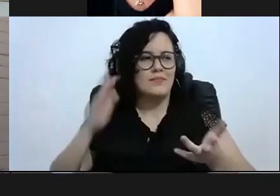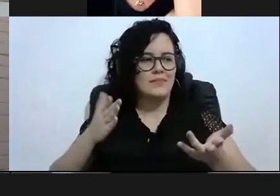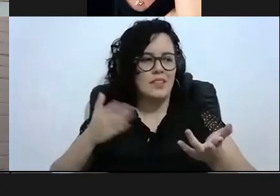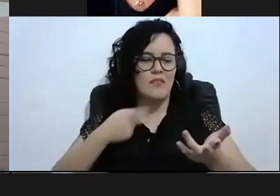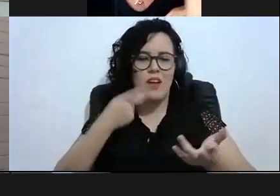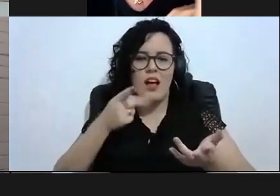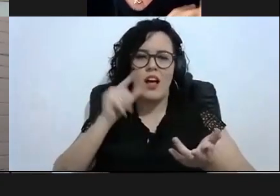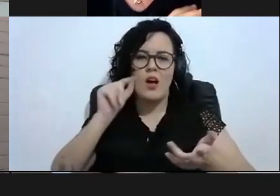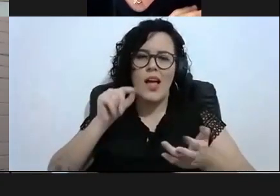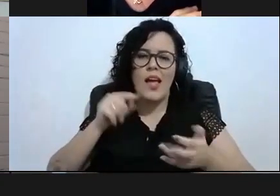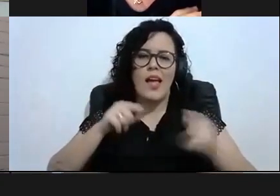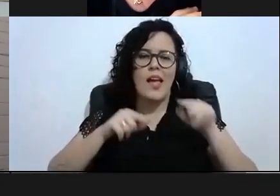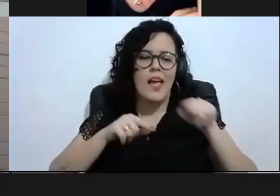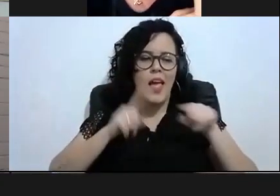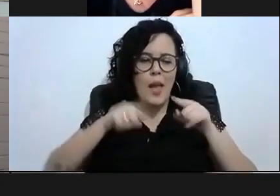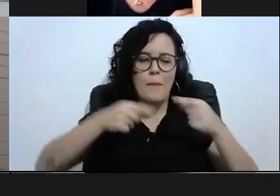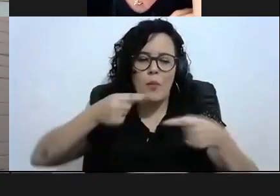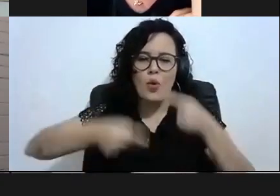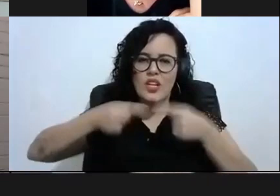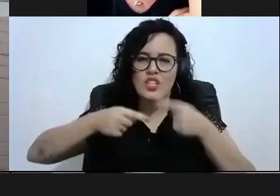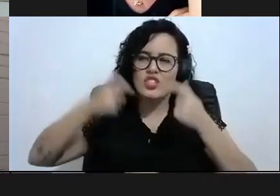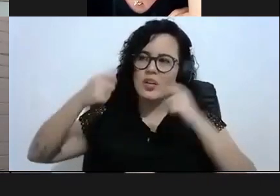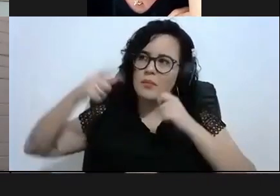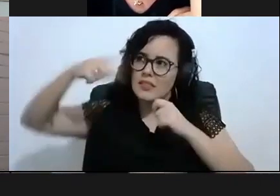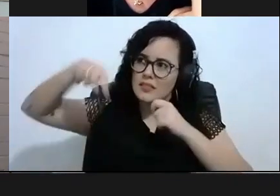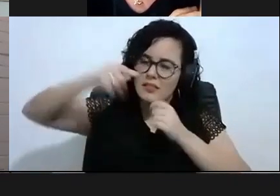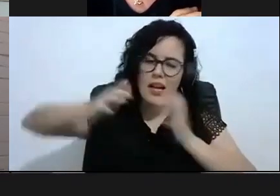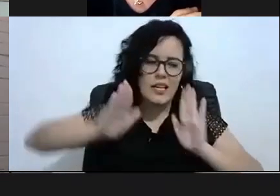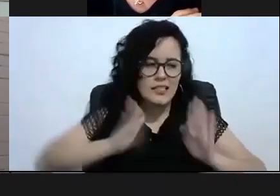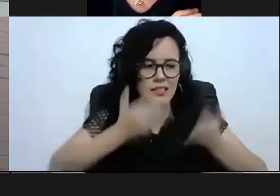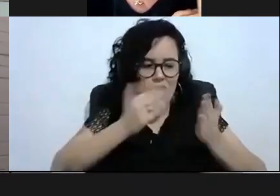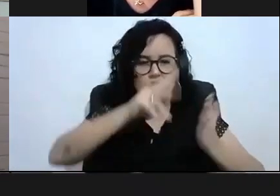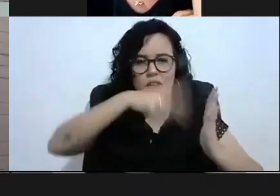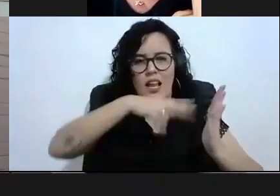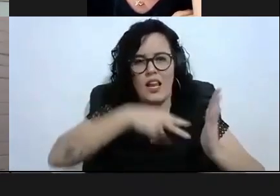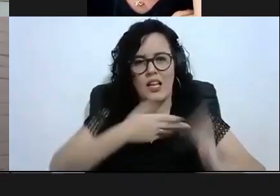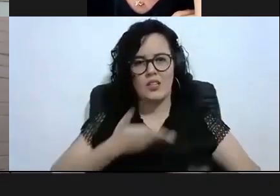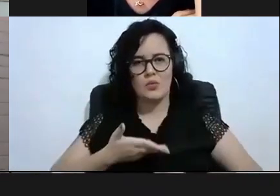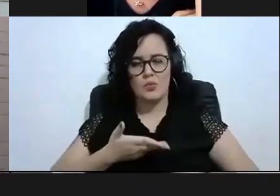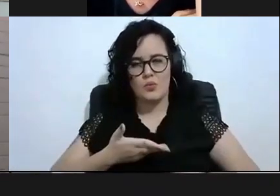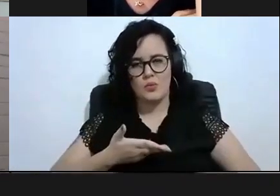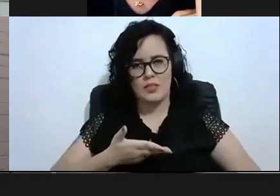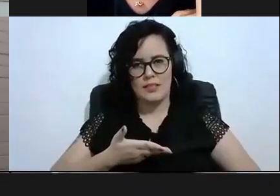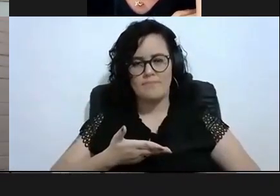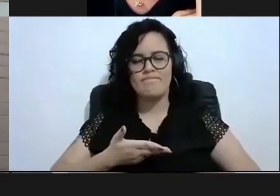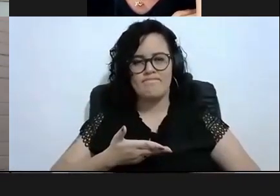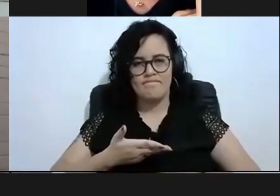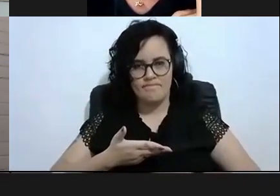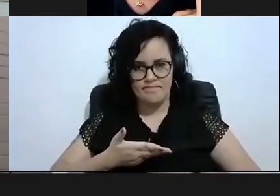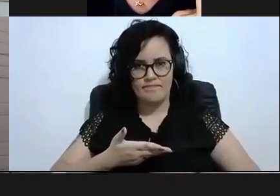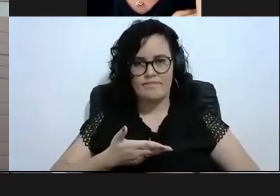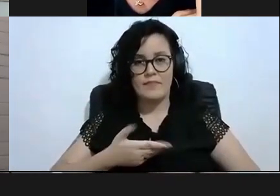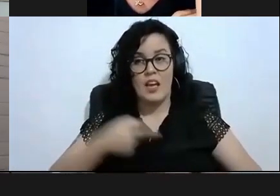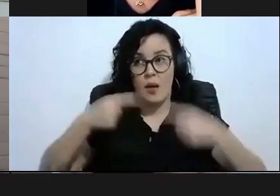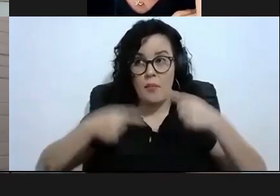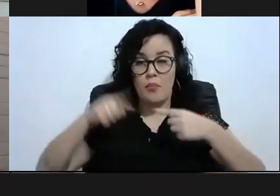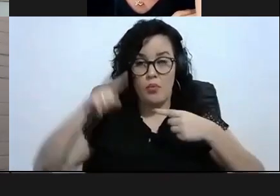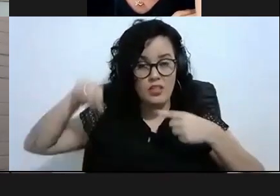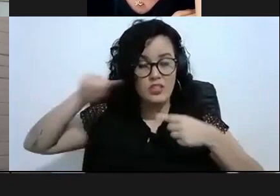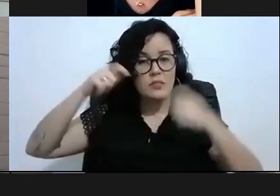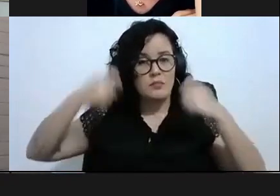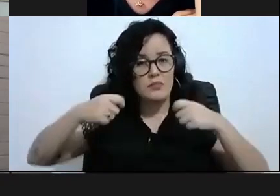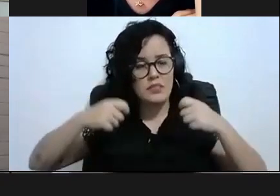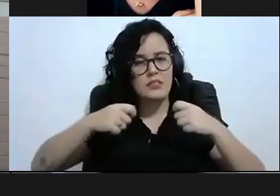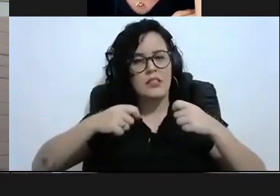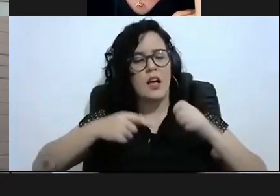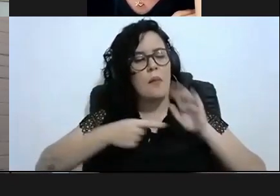políticas públicas, né? Que deem conta, de fato, do livro enquanto um elemento presente